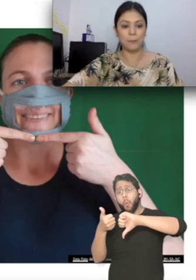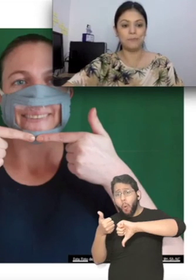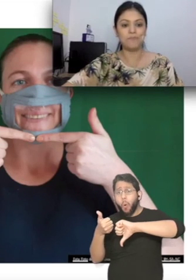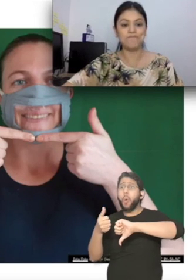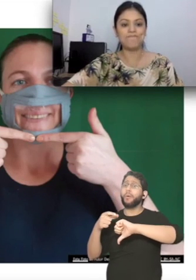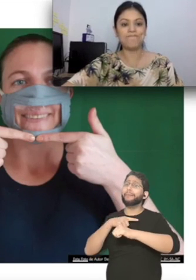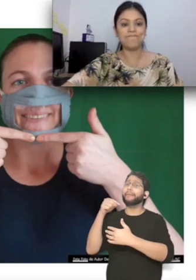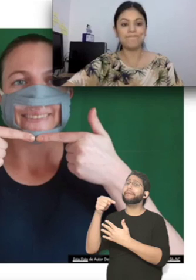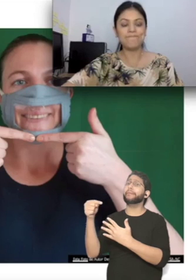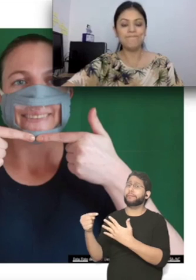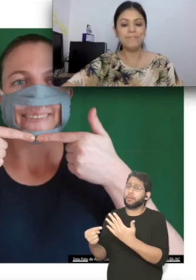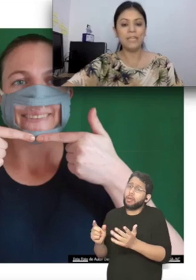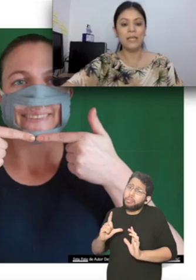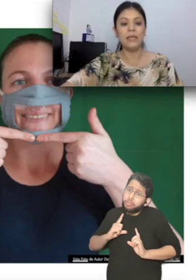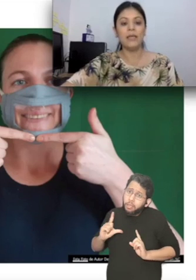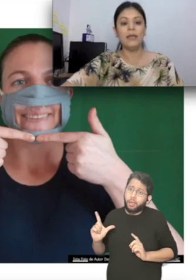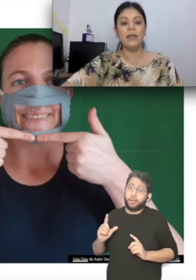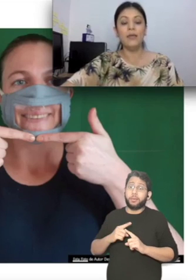orofacial.